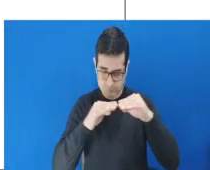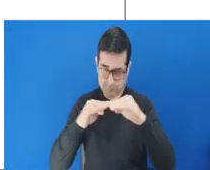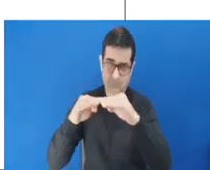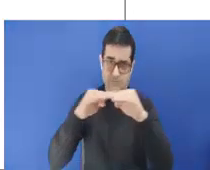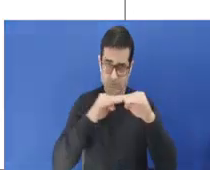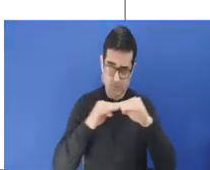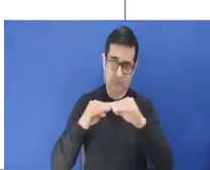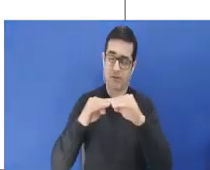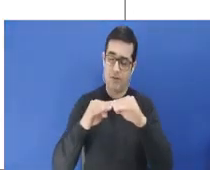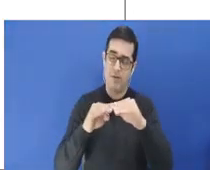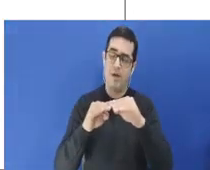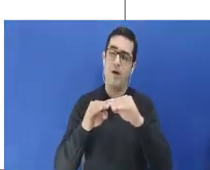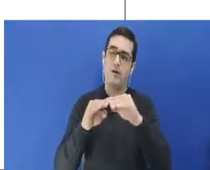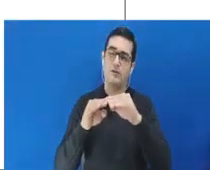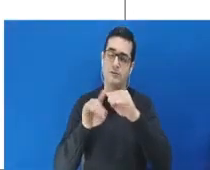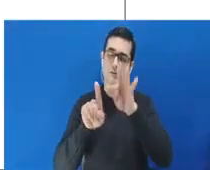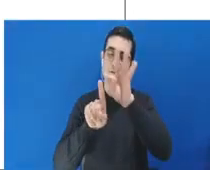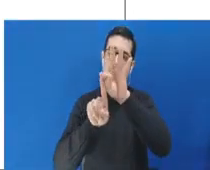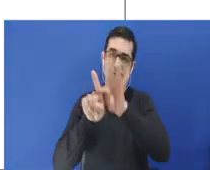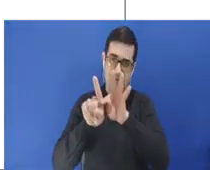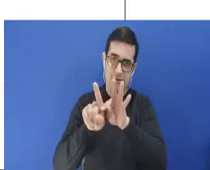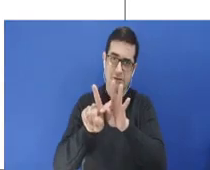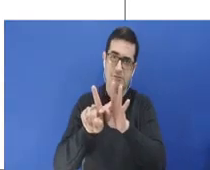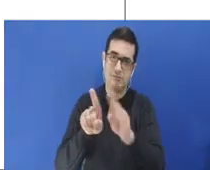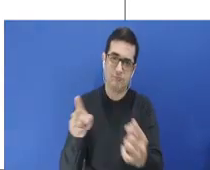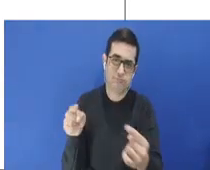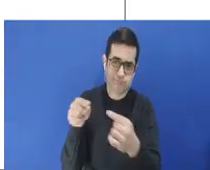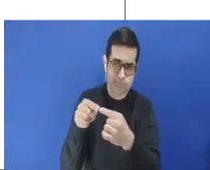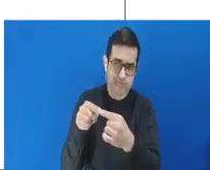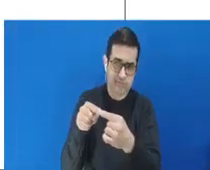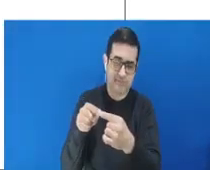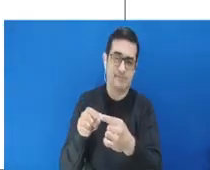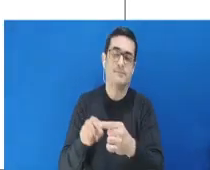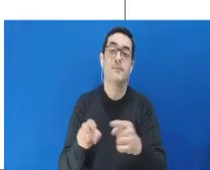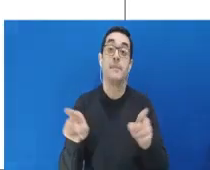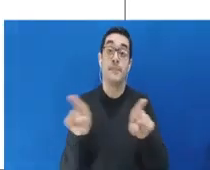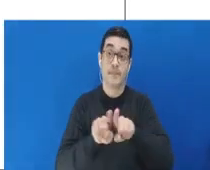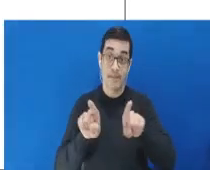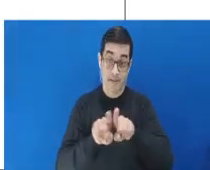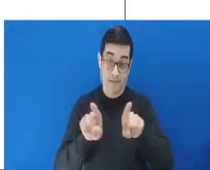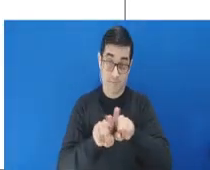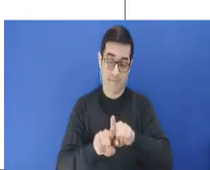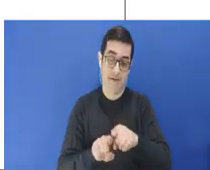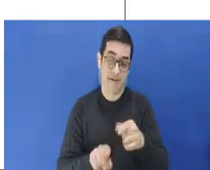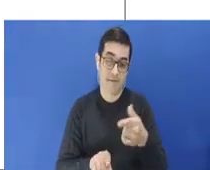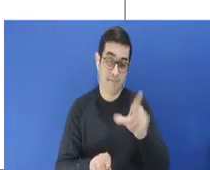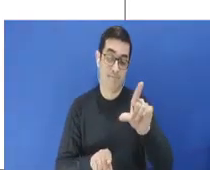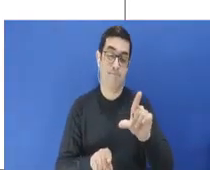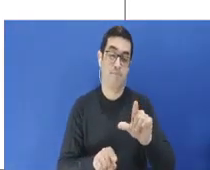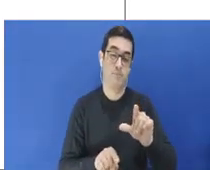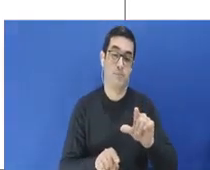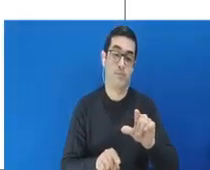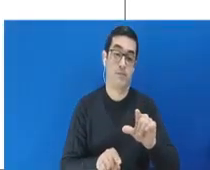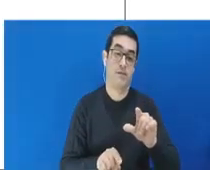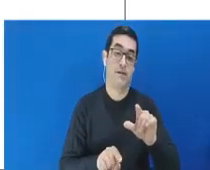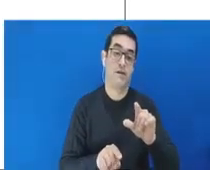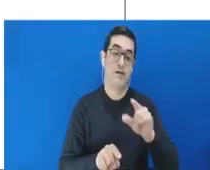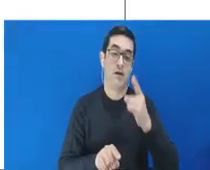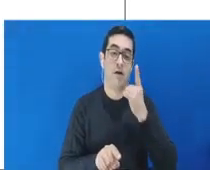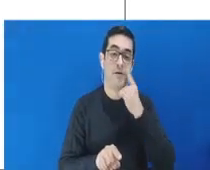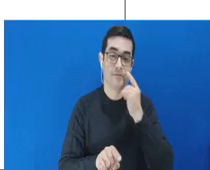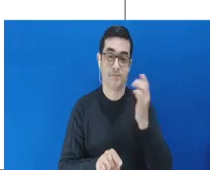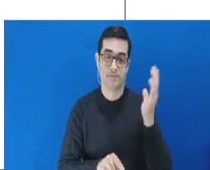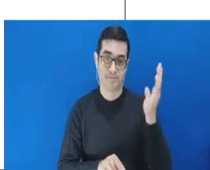foi realizado, né? Se a gente observar aqui também, além desse aumento, também ocorre uma variação